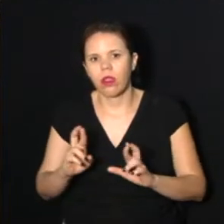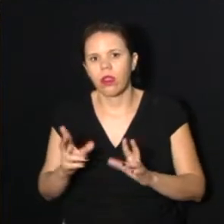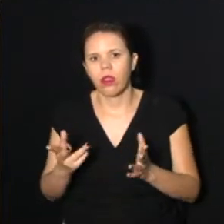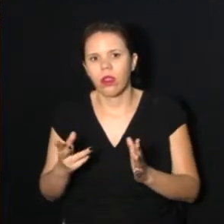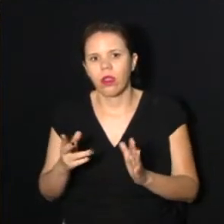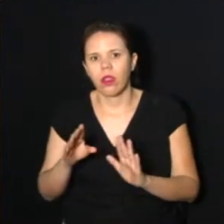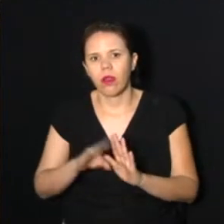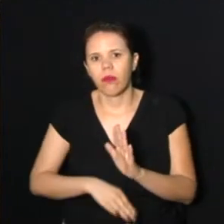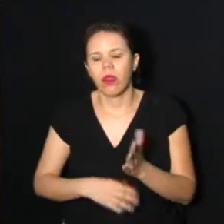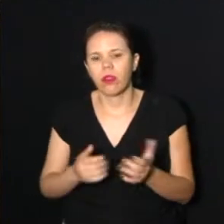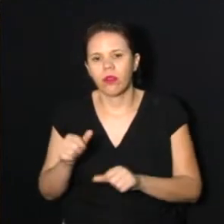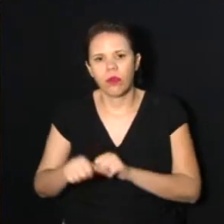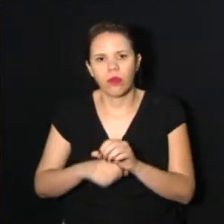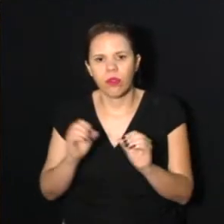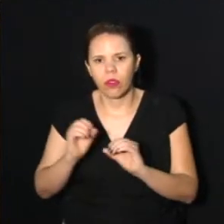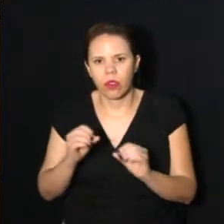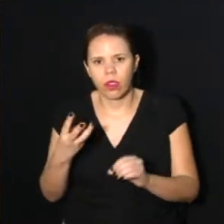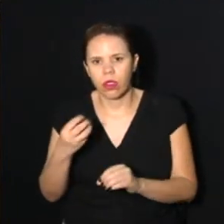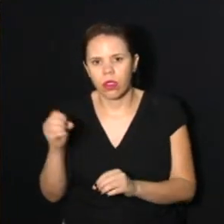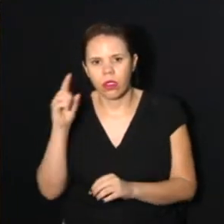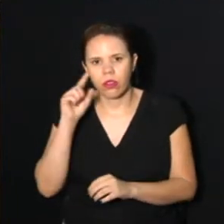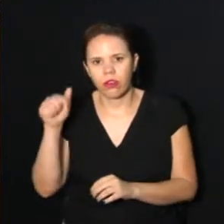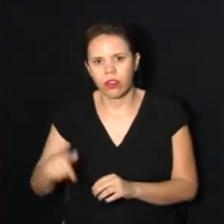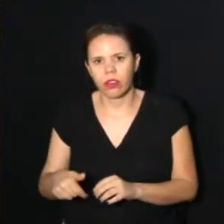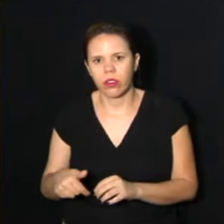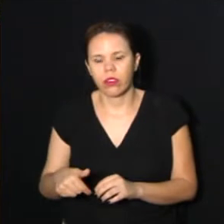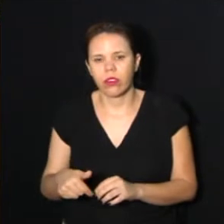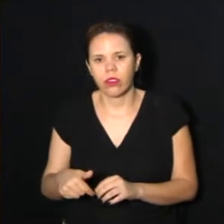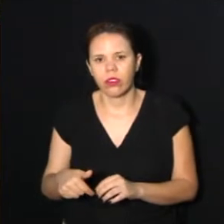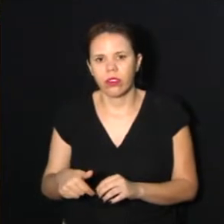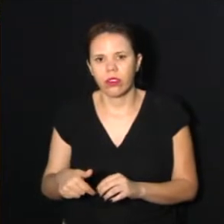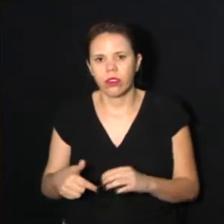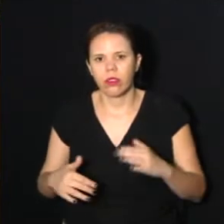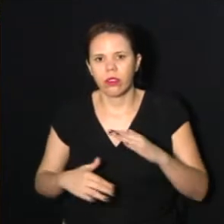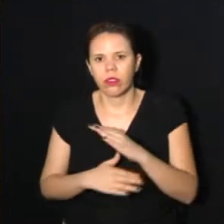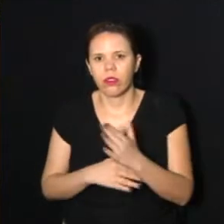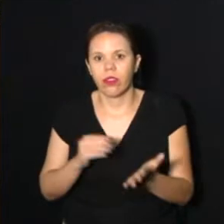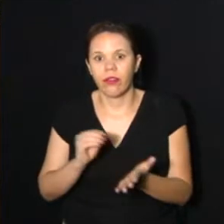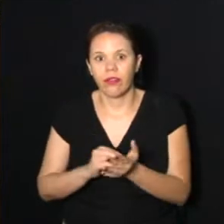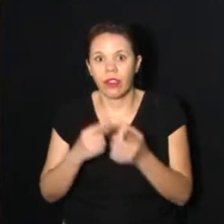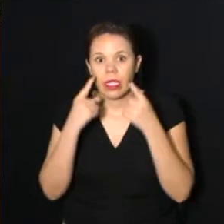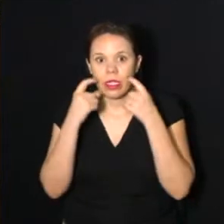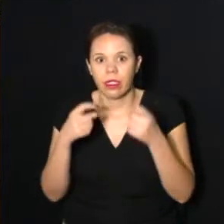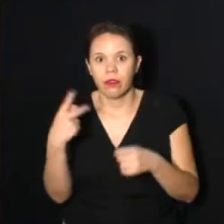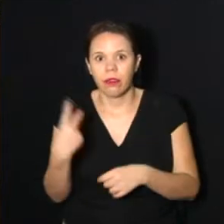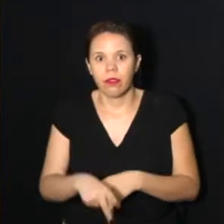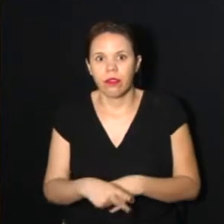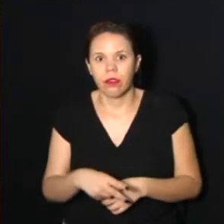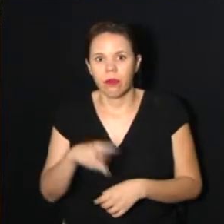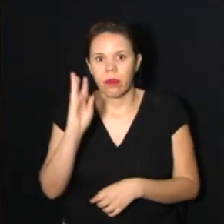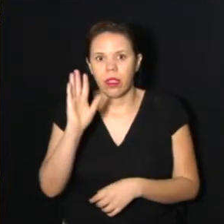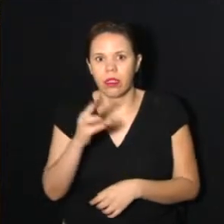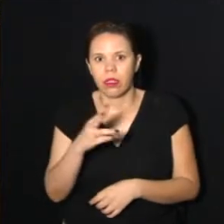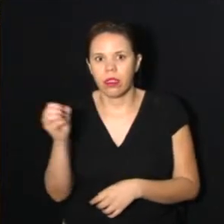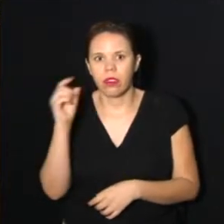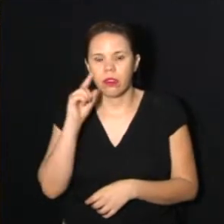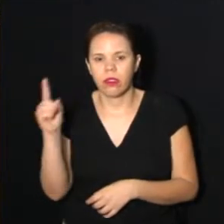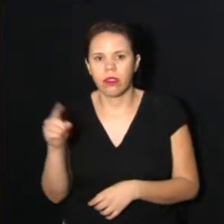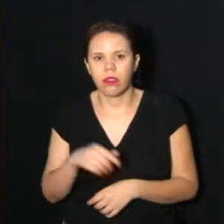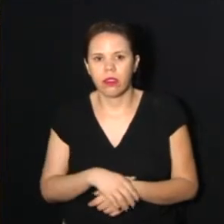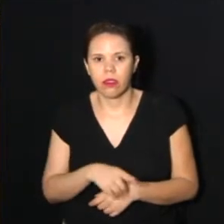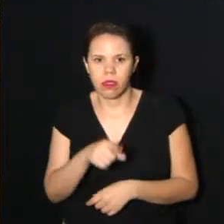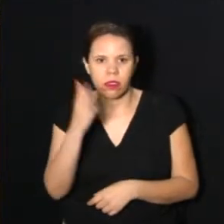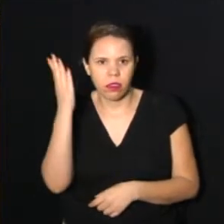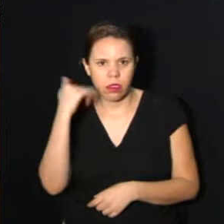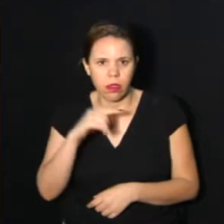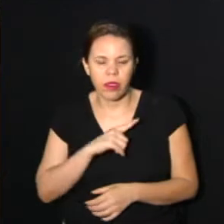Mas não muda nada. Esse projeto ficou 30 dias aqui na casa. Se o senhor não manuseou, é por falta de interesse do senhor. Muito mais que 30 dias, senhor presidente. Então, o senhor sabe